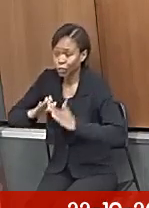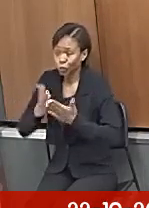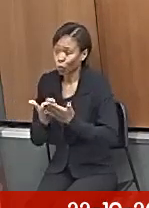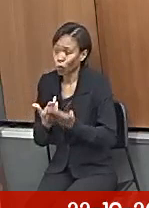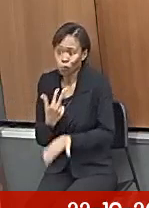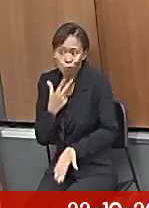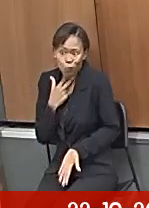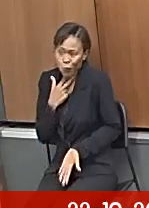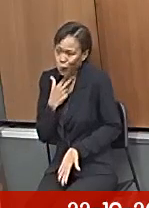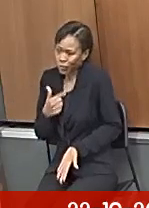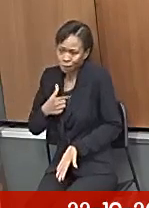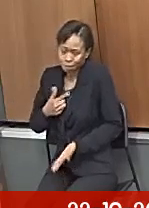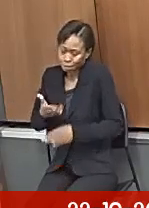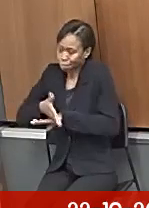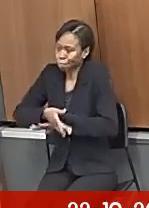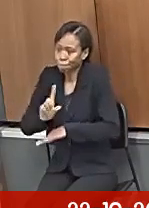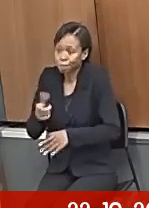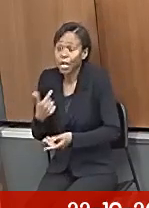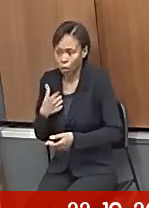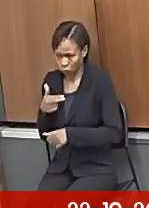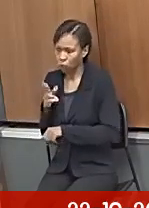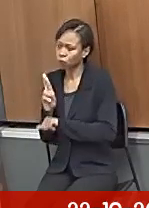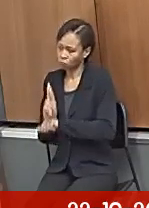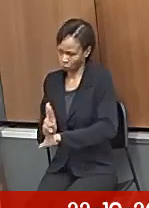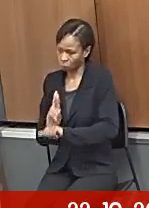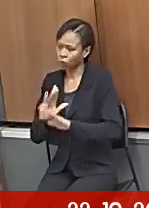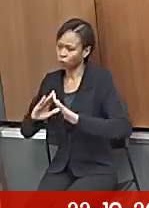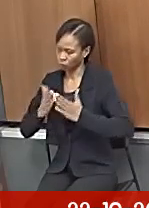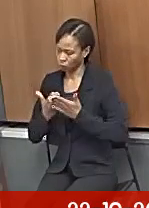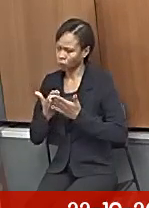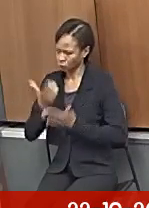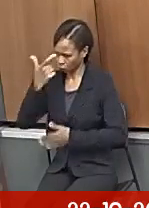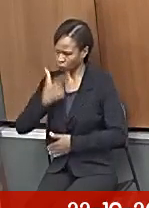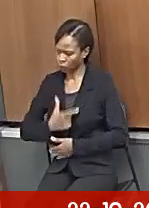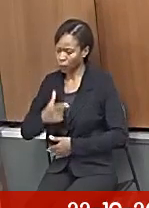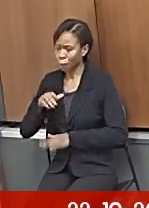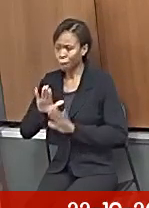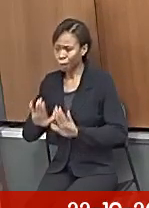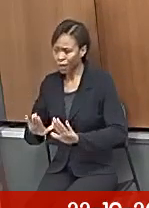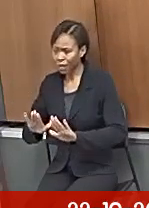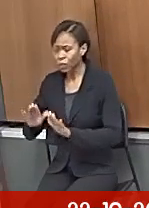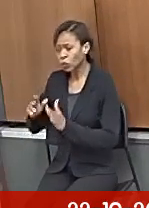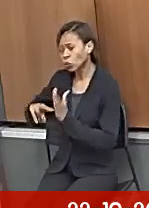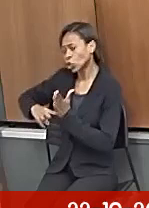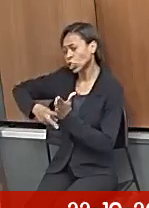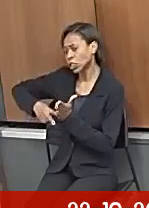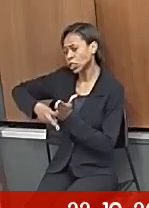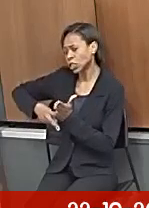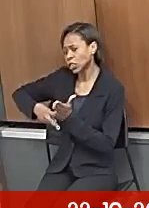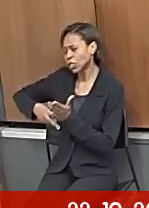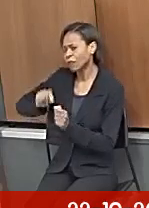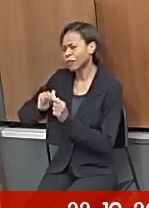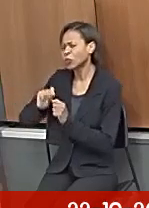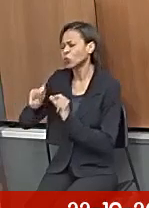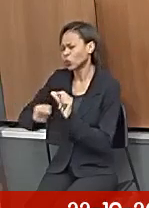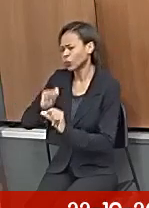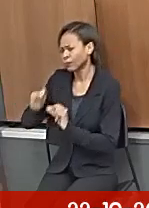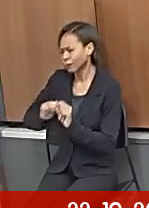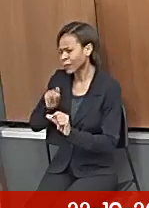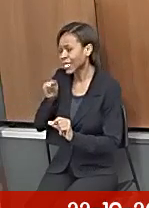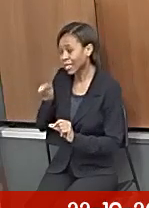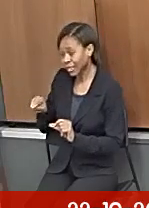Eu não posso. Eu representei isso. Quando eu falo assim, se você perguntar o que, que o Cinep está fazendo, o Cinep